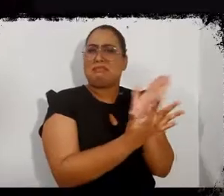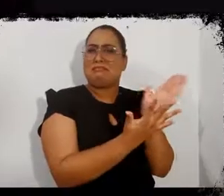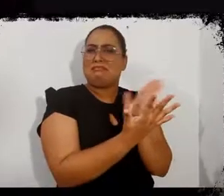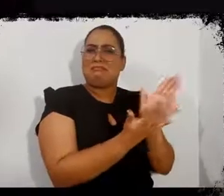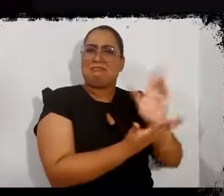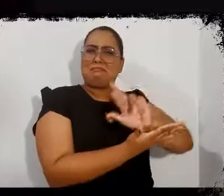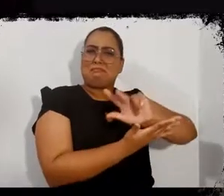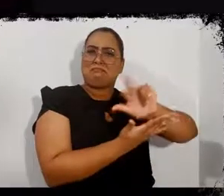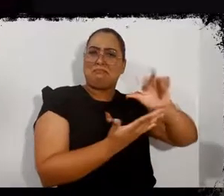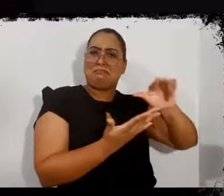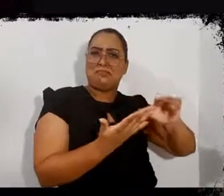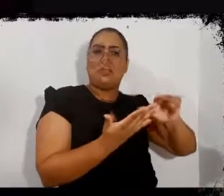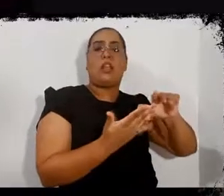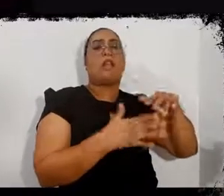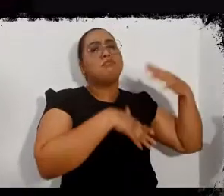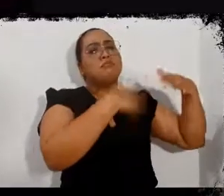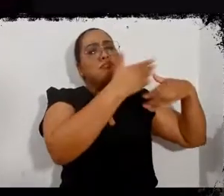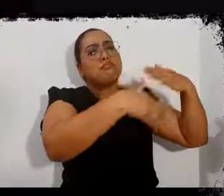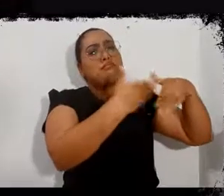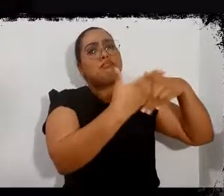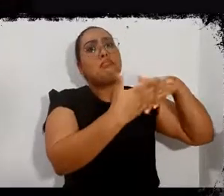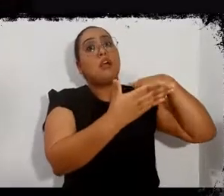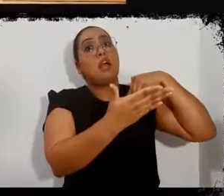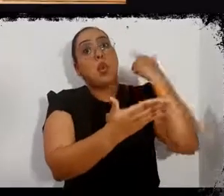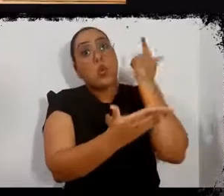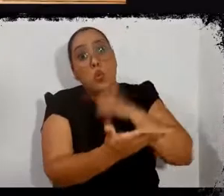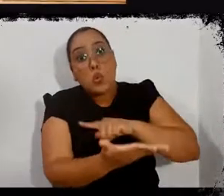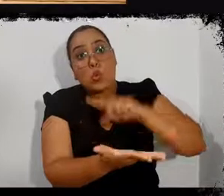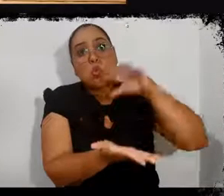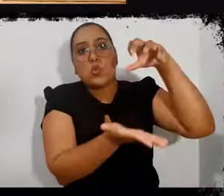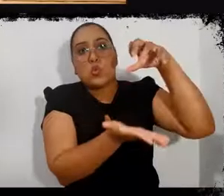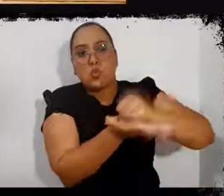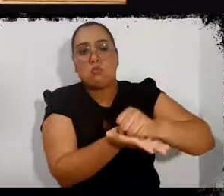serem registradas pela escrita.